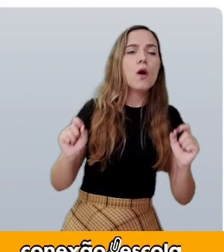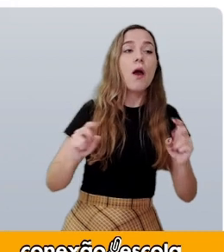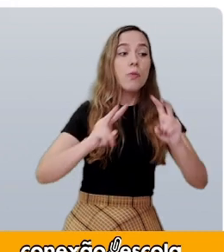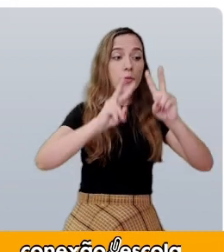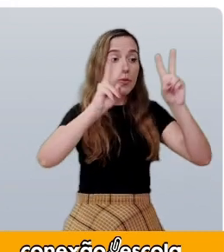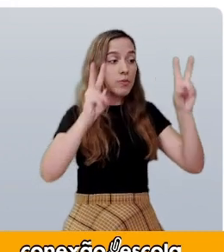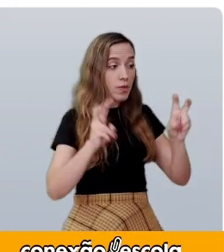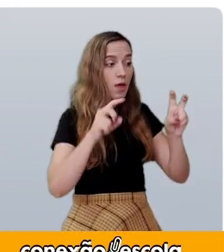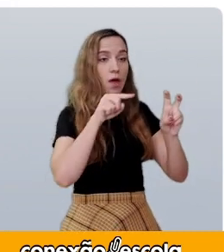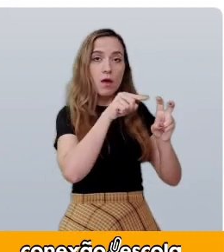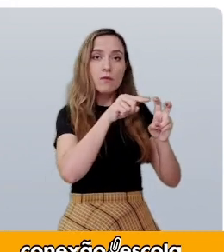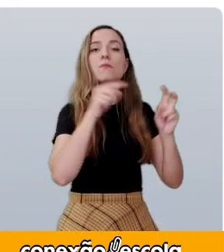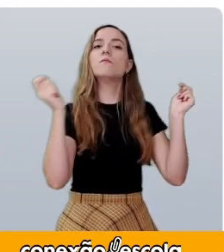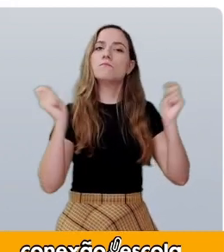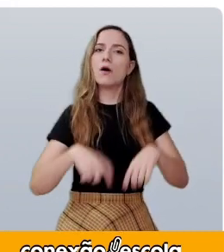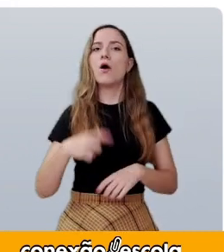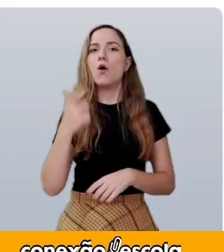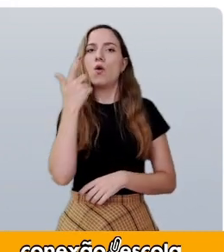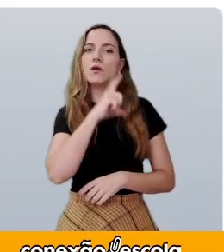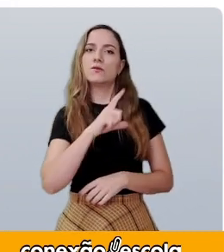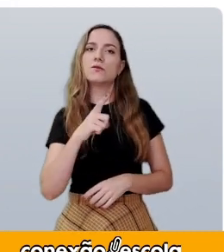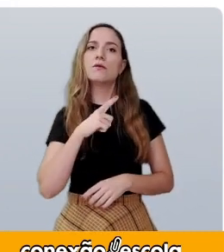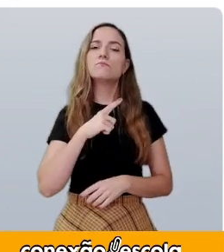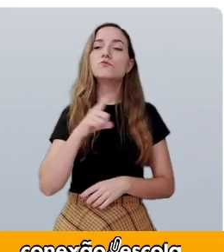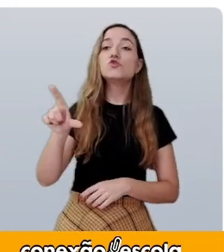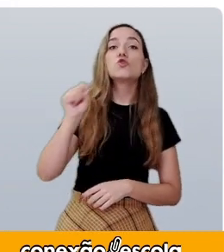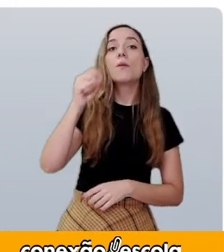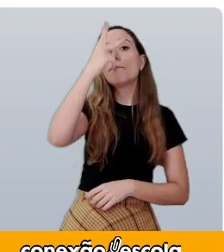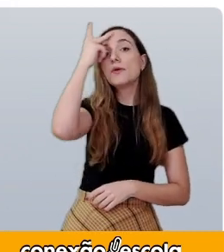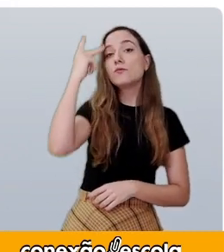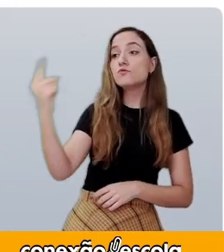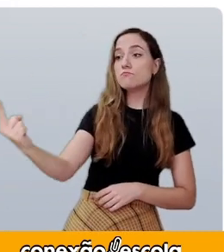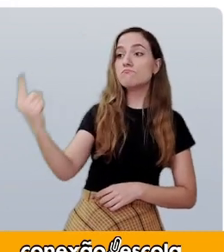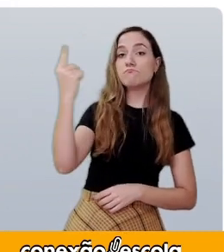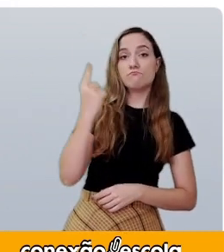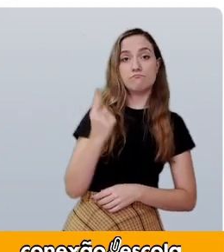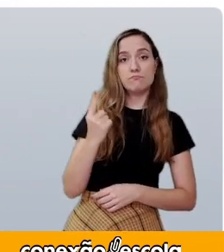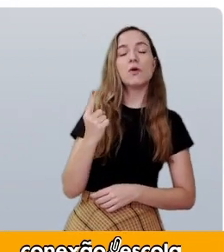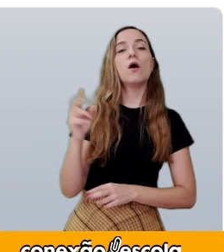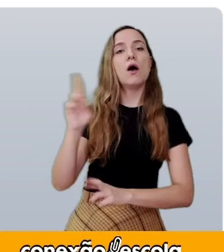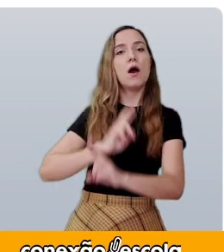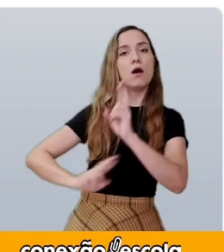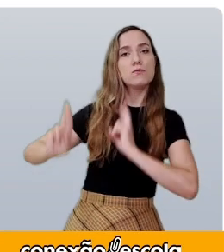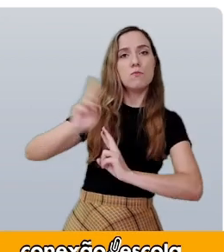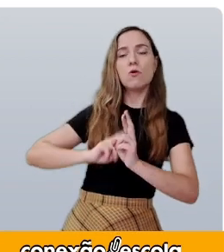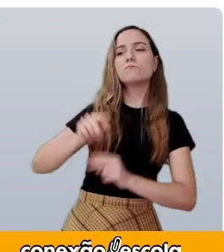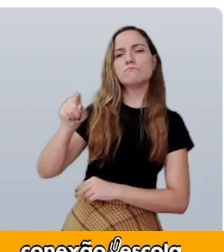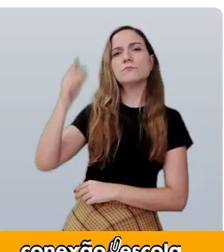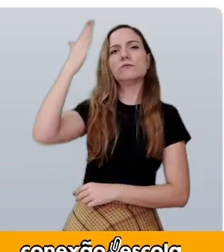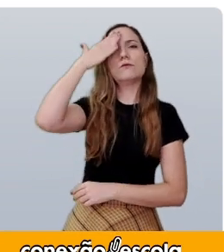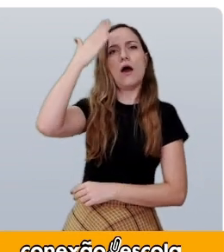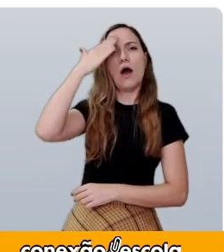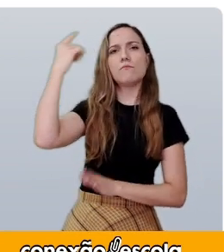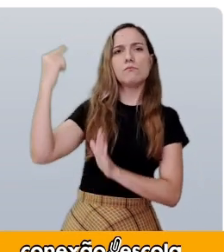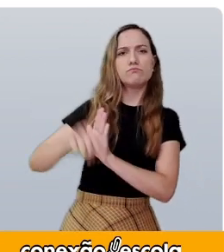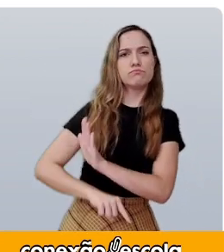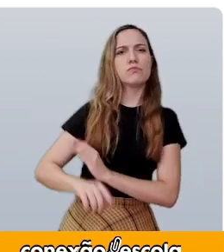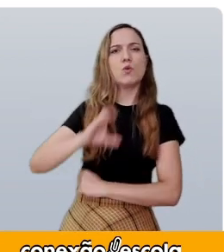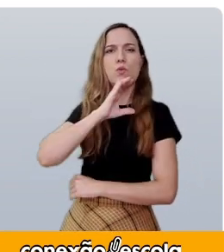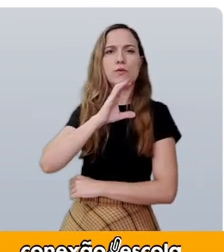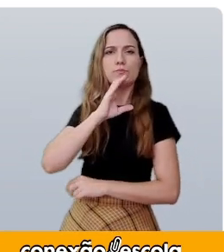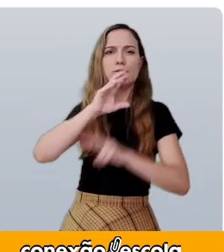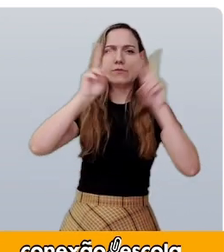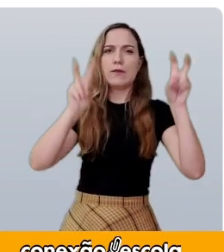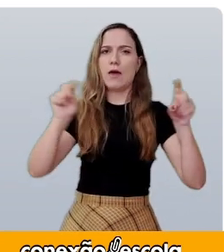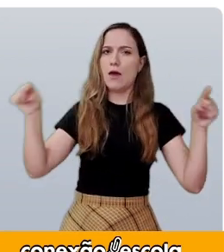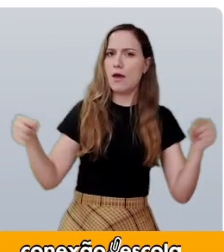daí é possível escolher o entrevistado, a fonte que tem mais conhecimento sobre aquele